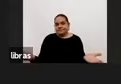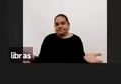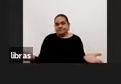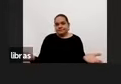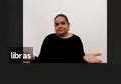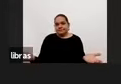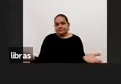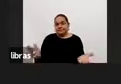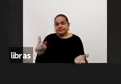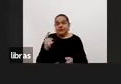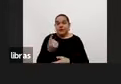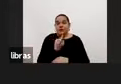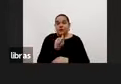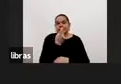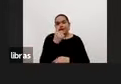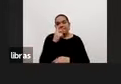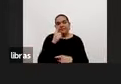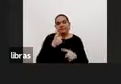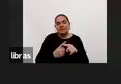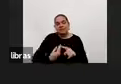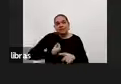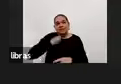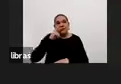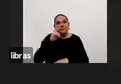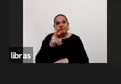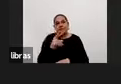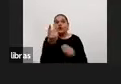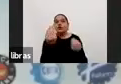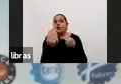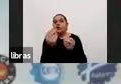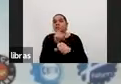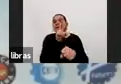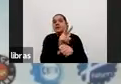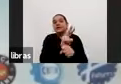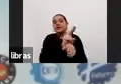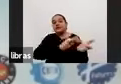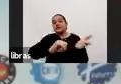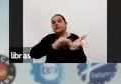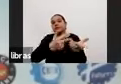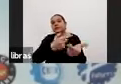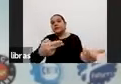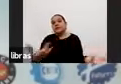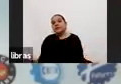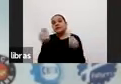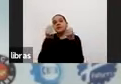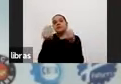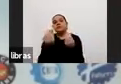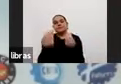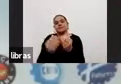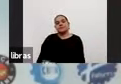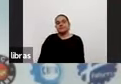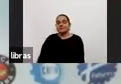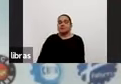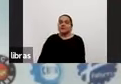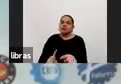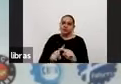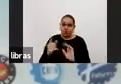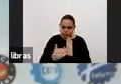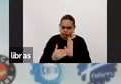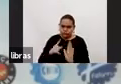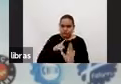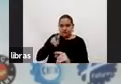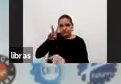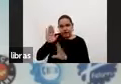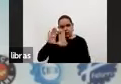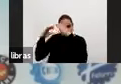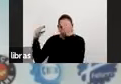vez na vida que eu vejo isso, você entende? Você protege tirando. Só que tem uma questão. Tudo isso depois passa pelo Congresso para valer. certo? A